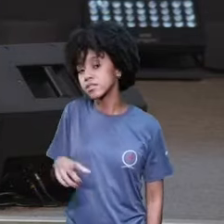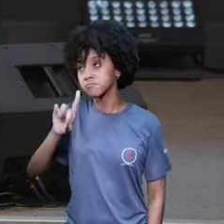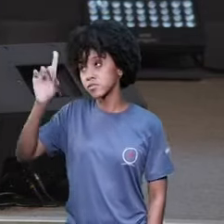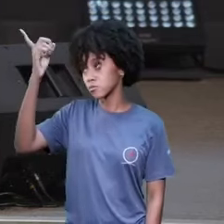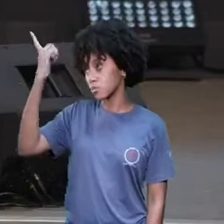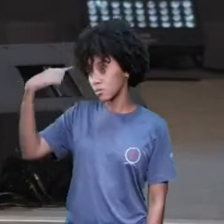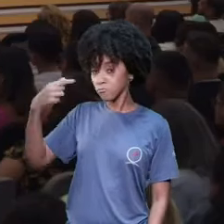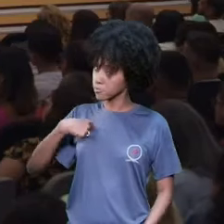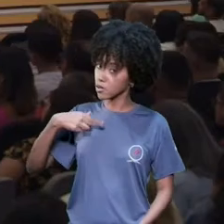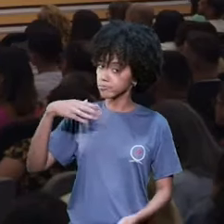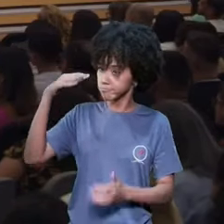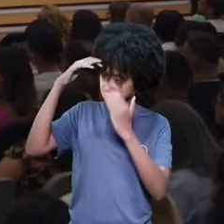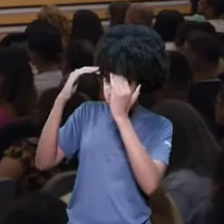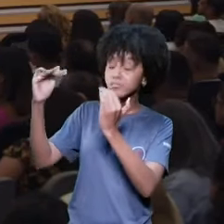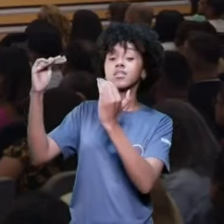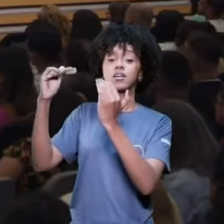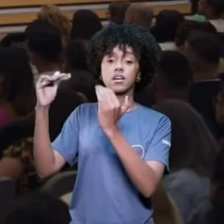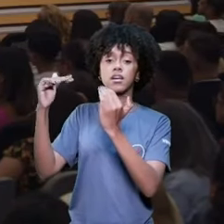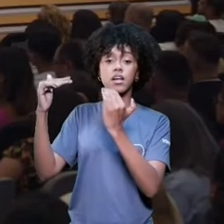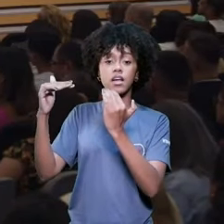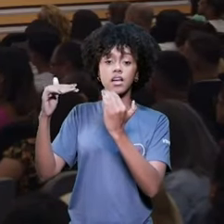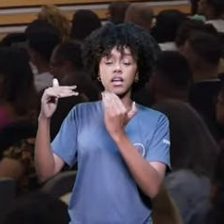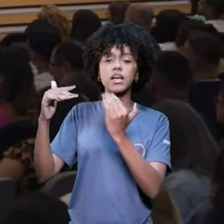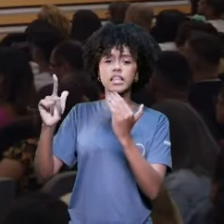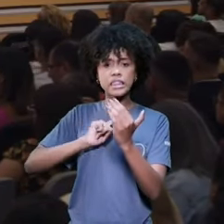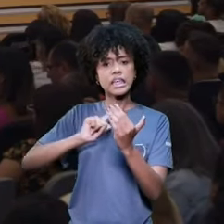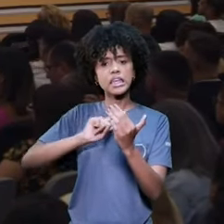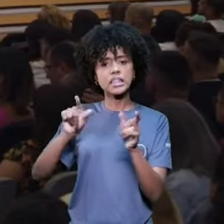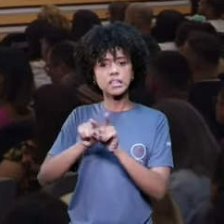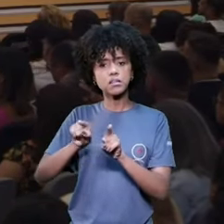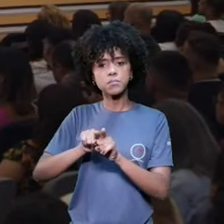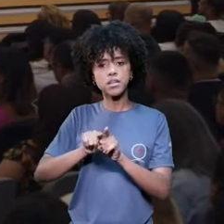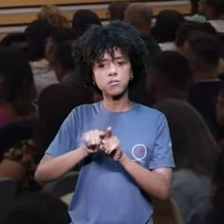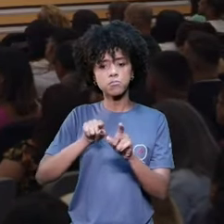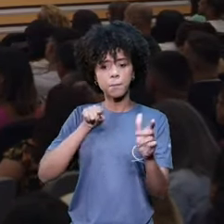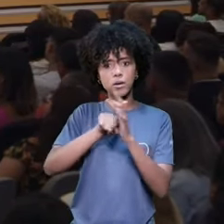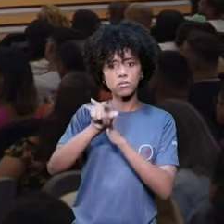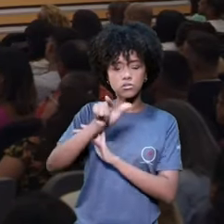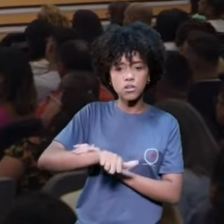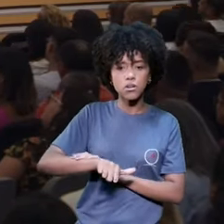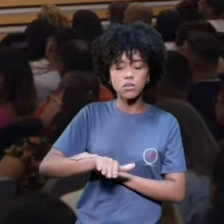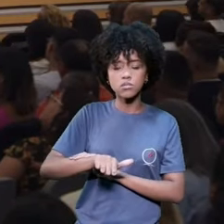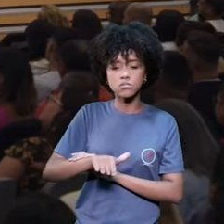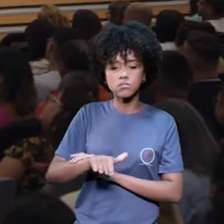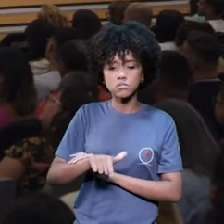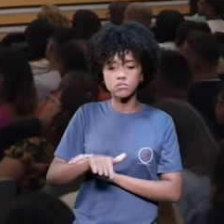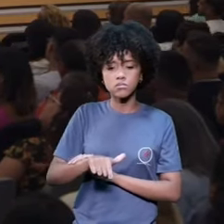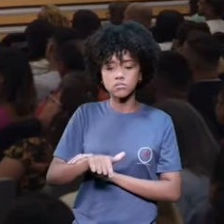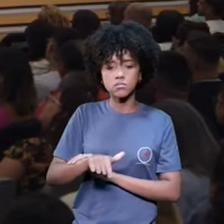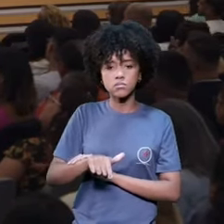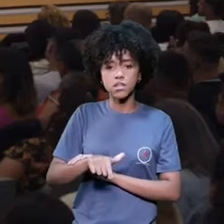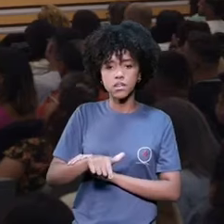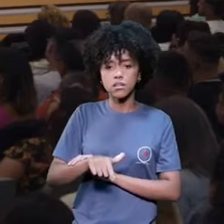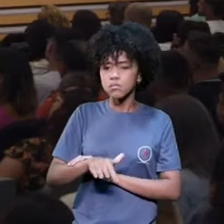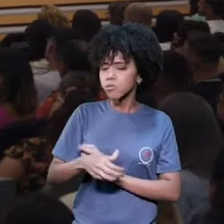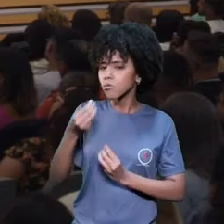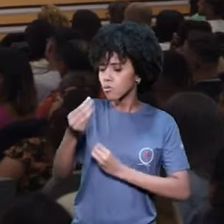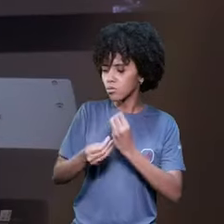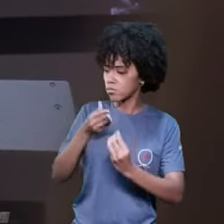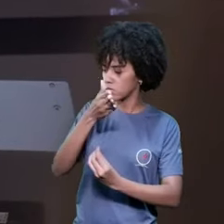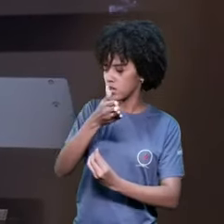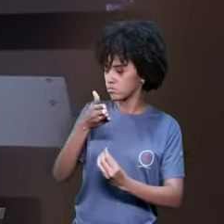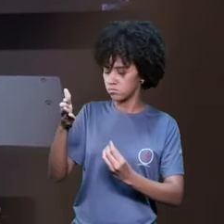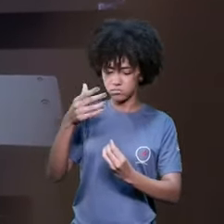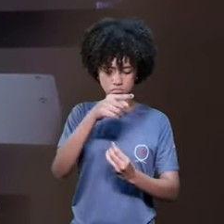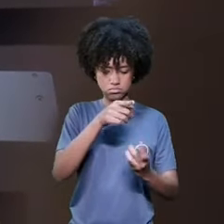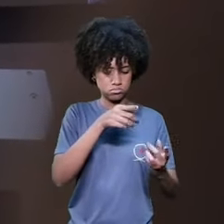óbvio que uma resposta dessa vai gerar uma contrapergunta. Se você não sabe para onde você vai, como é que você vai?